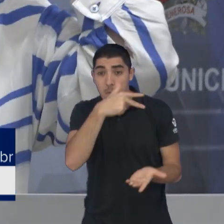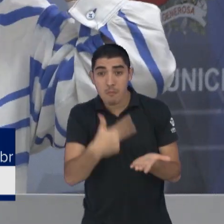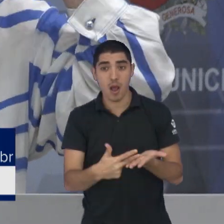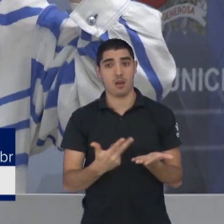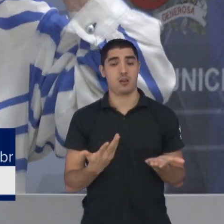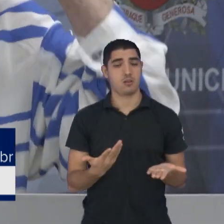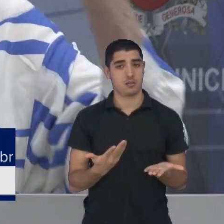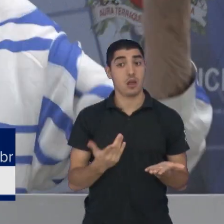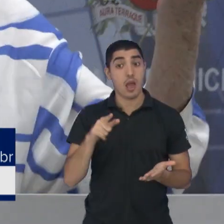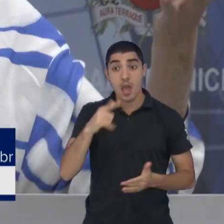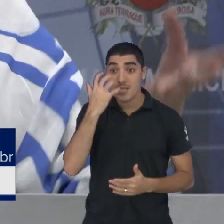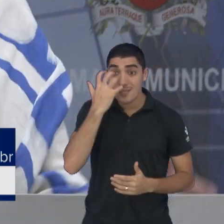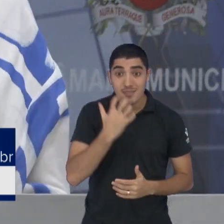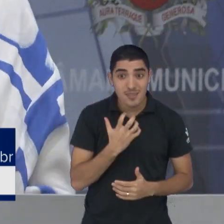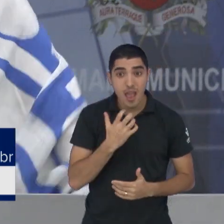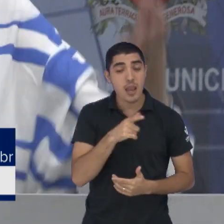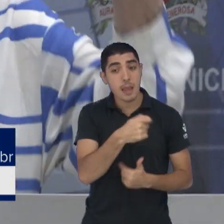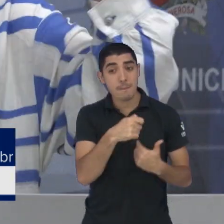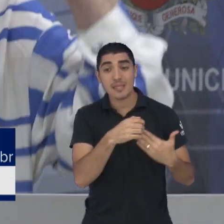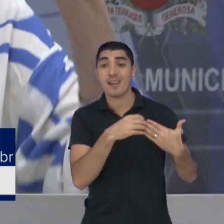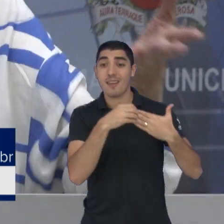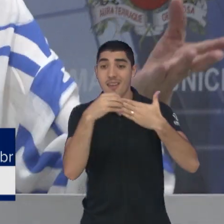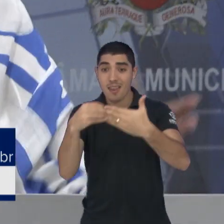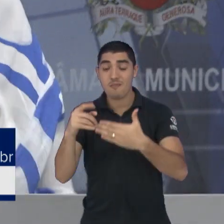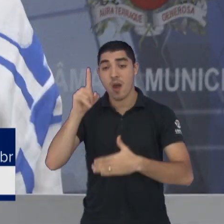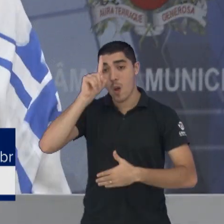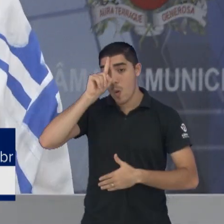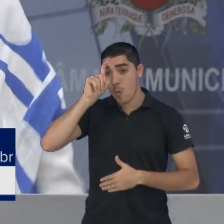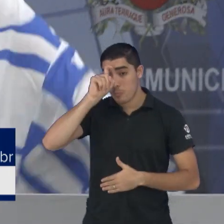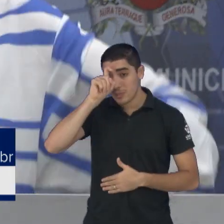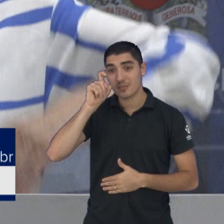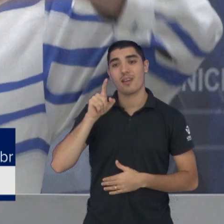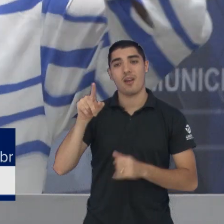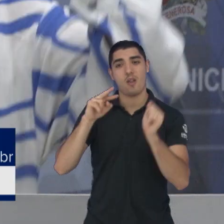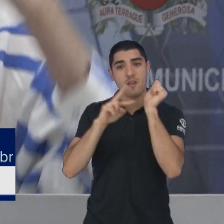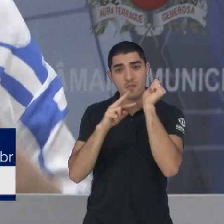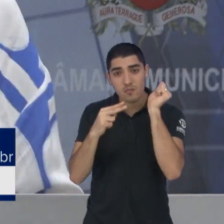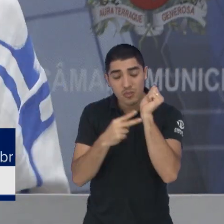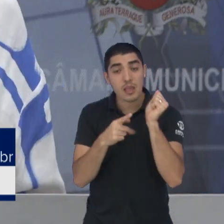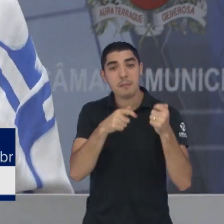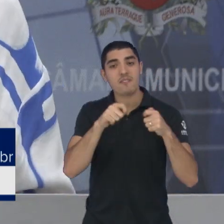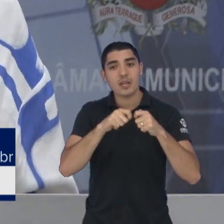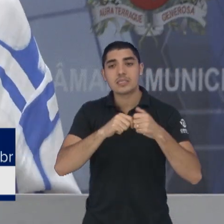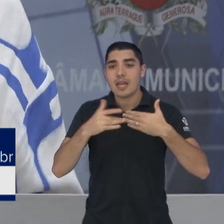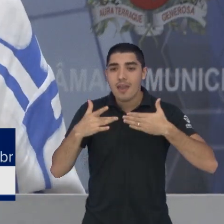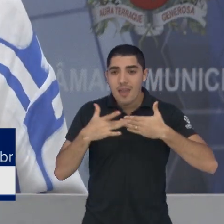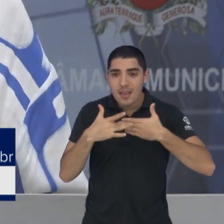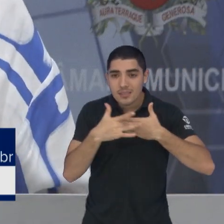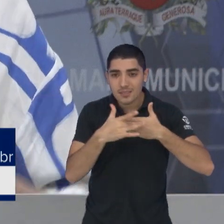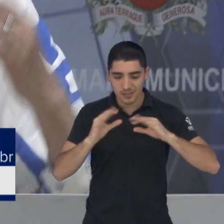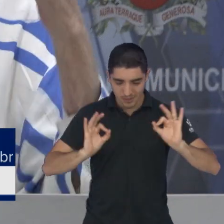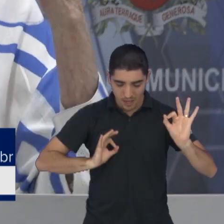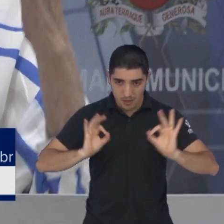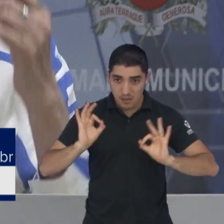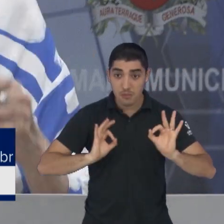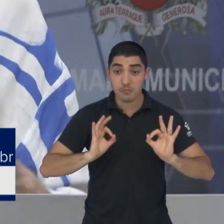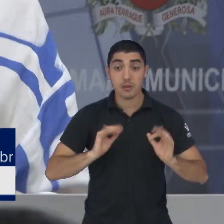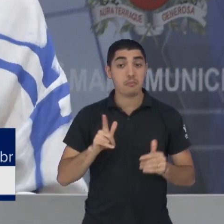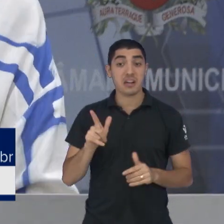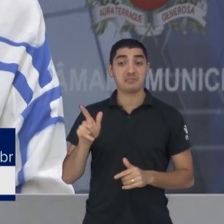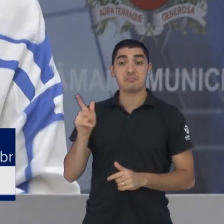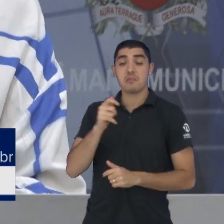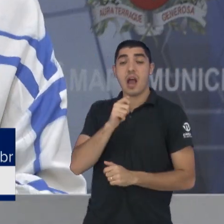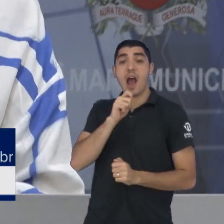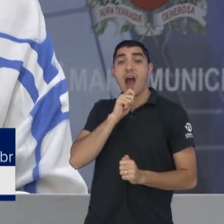Precisa ir para o hospital municipal para fazer exames complementares e não acontece nada. Pode pedir